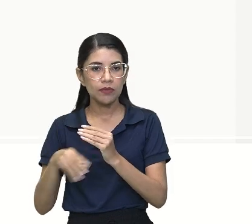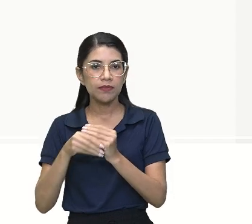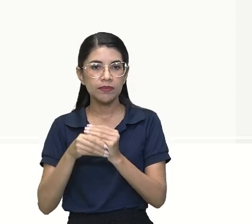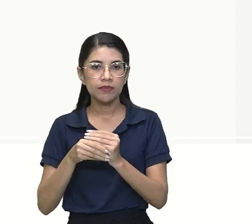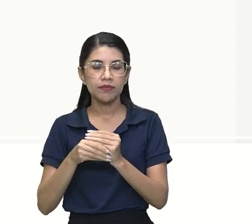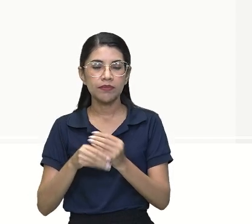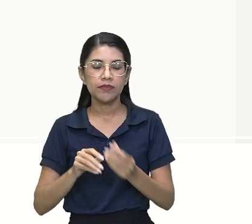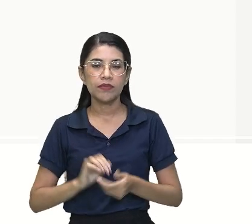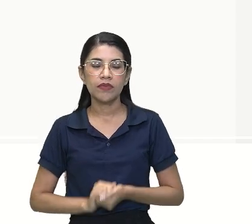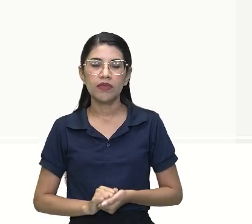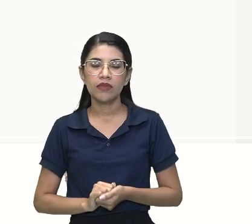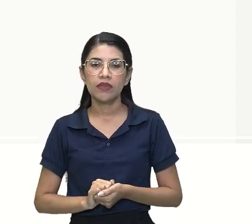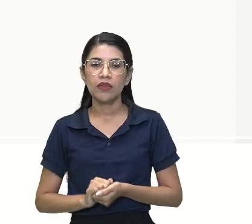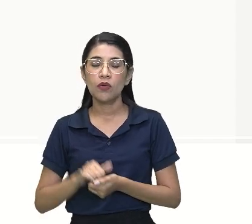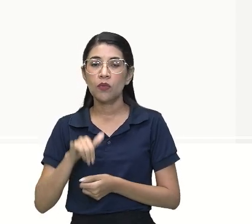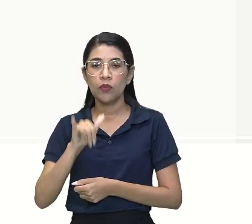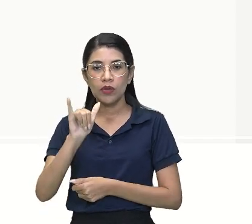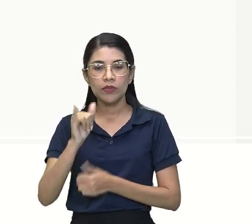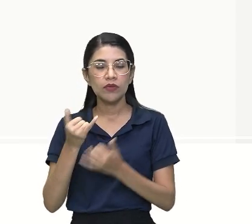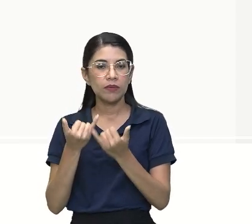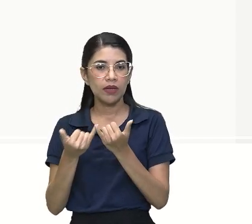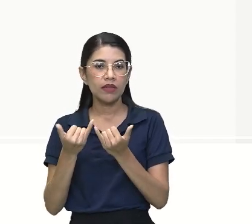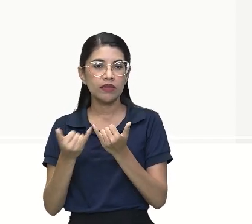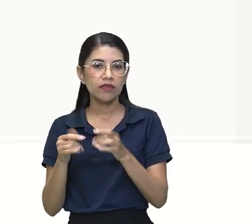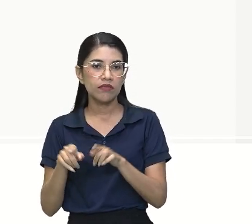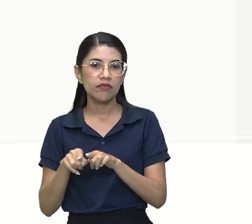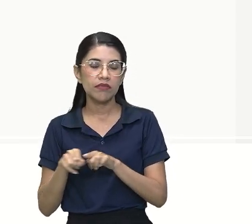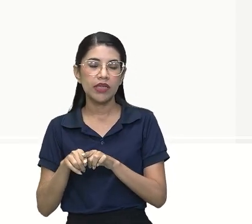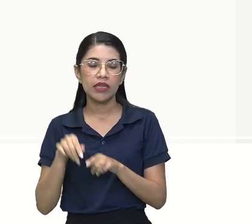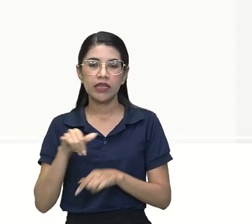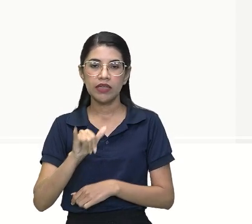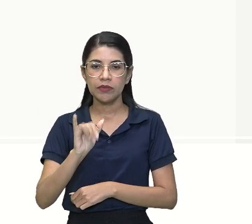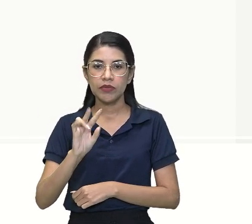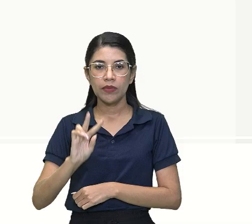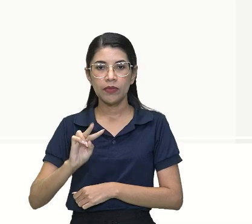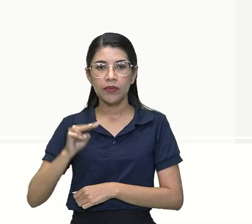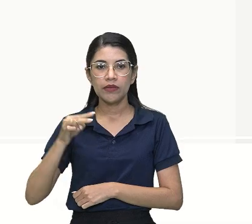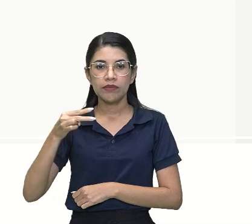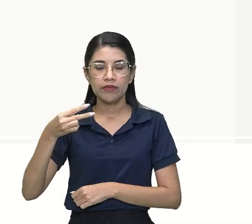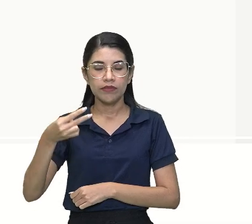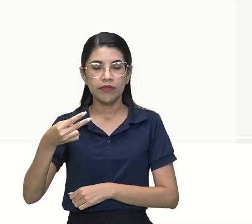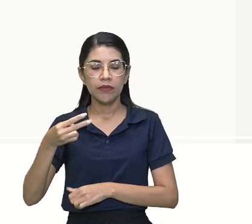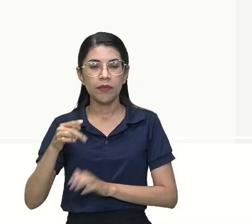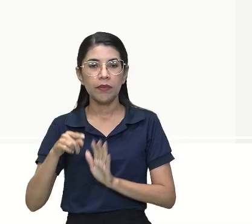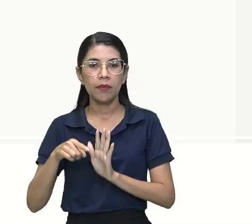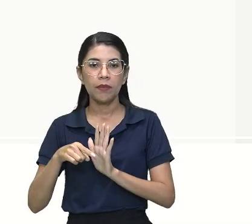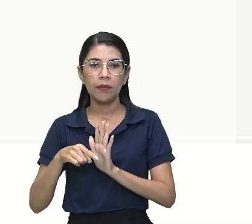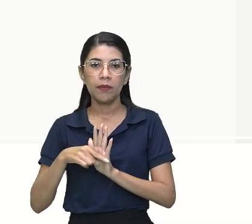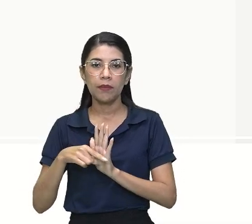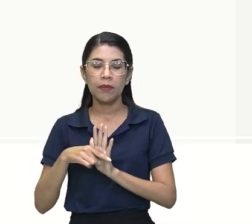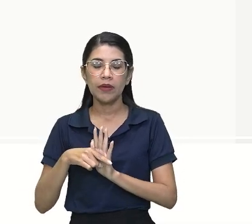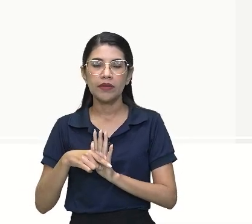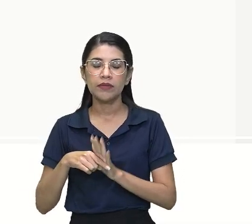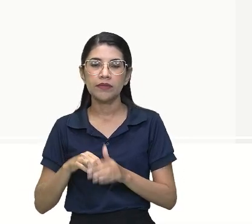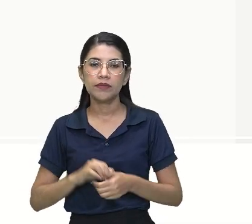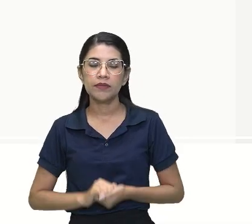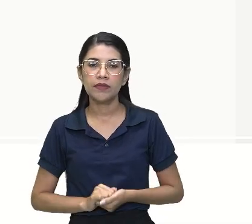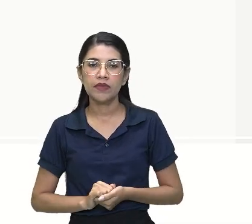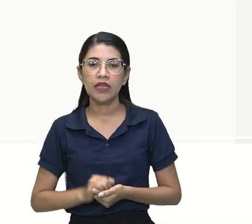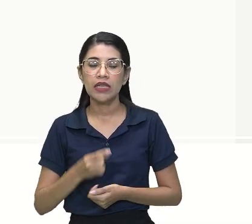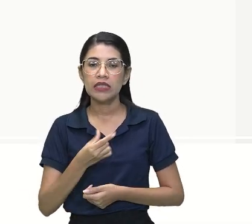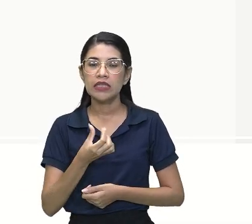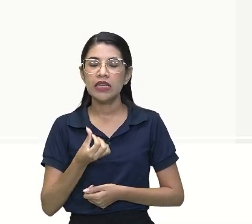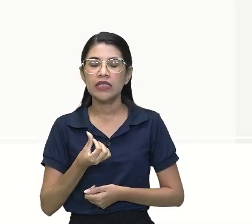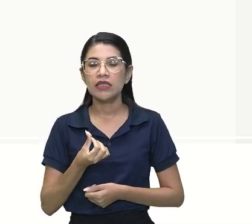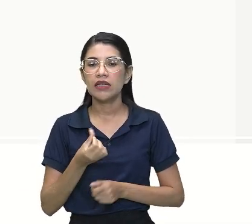O y vai ficar parecido, ó, vai ficar y ao quadrado menos o 16 é